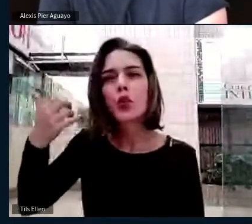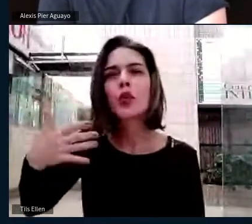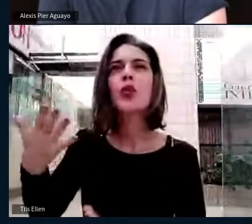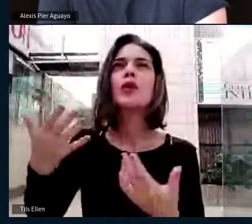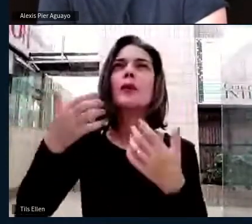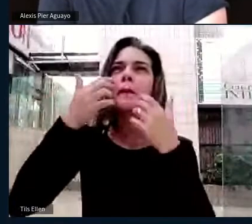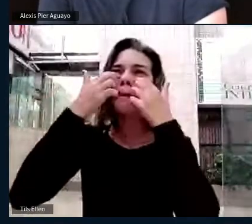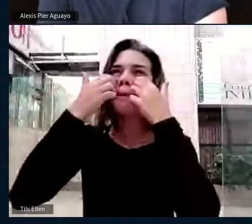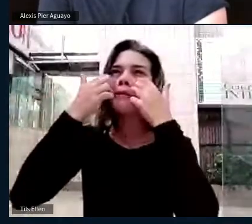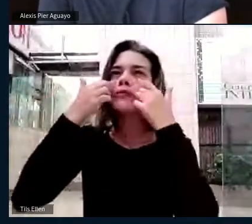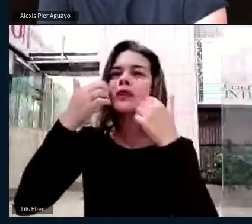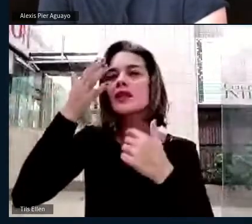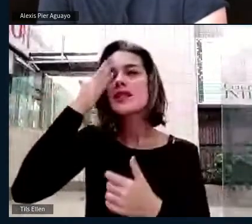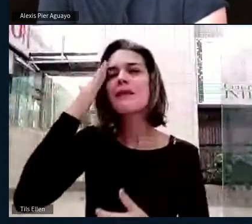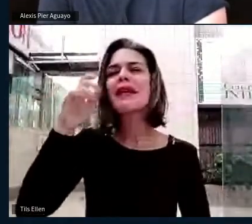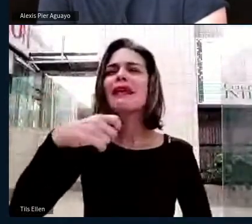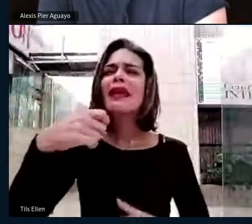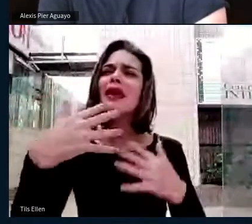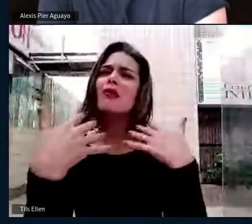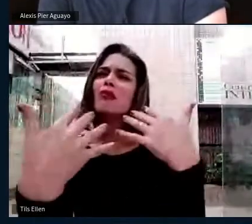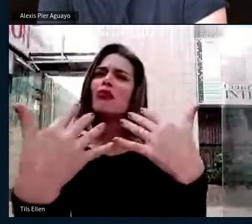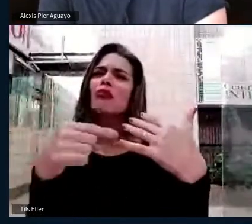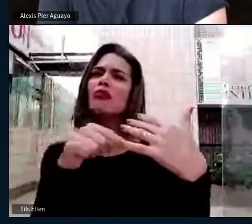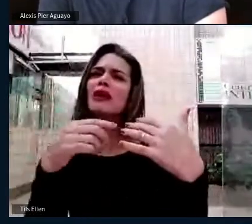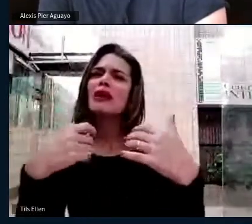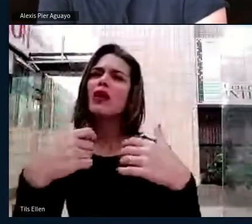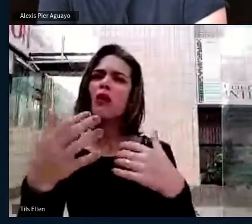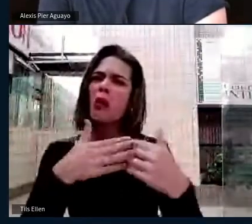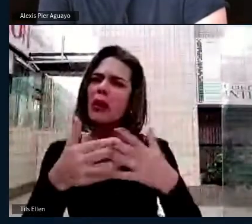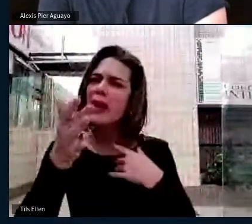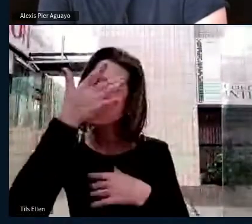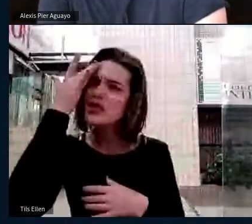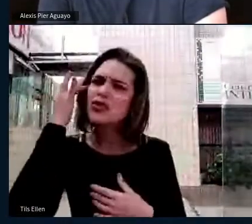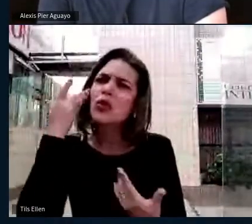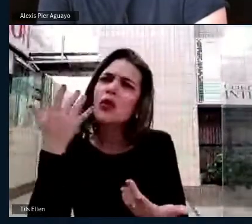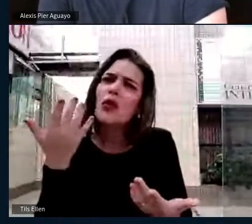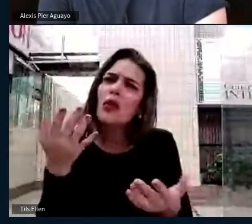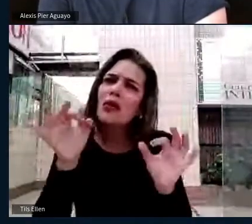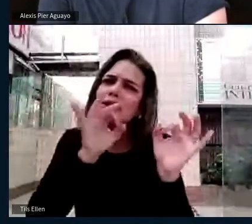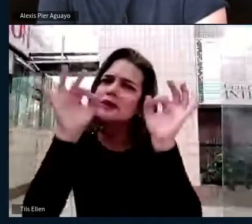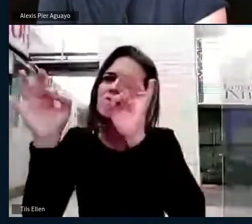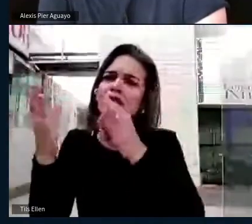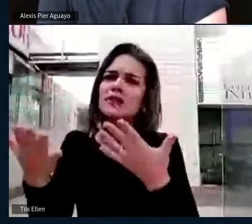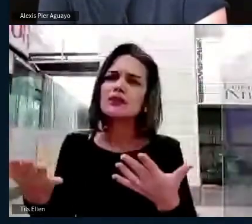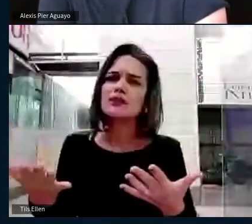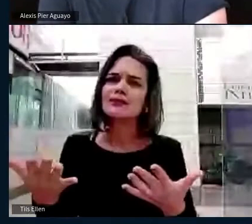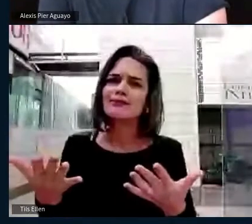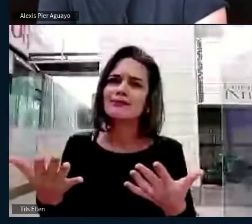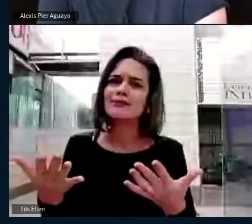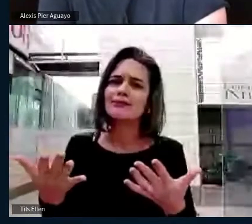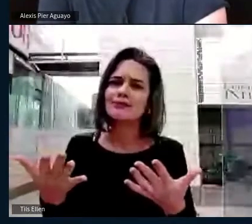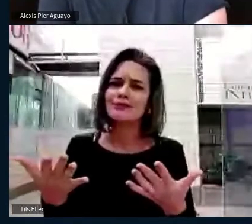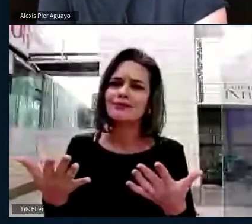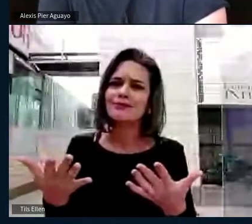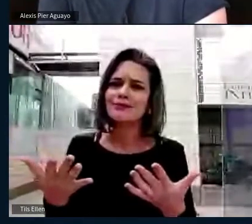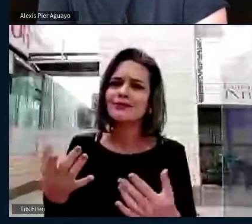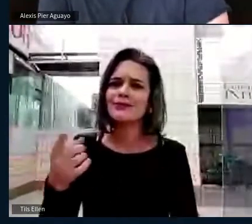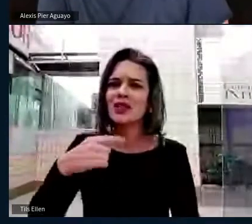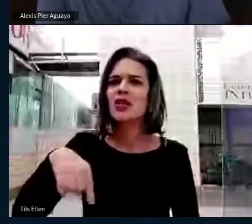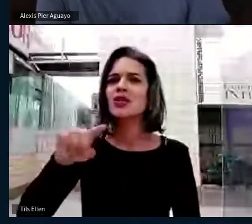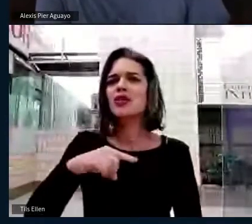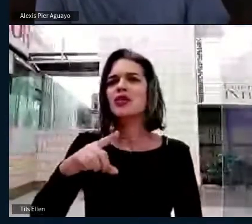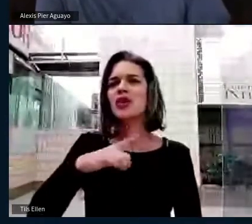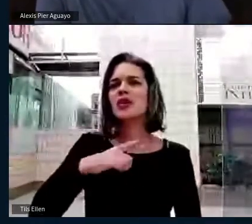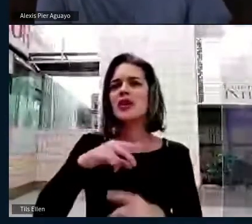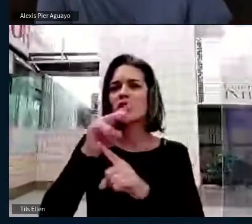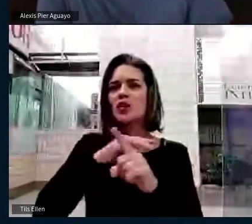não, quem é esse público? Ah, esse público é qualquer pessoa que assiste. Essa interlocução presumida, como a gente chama na